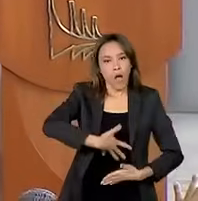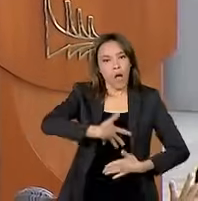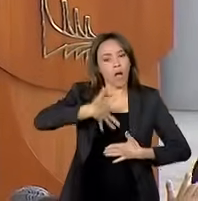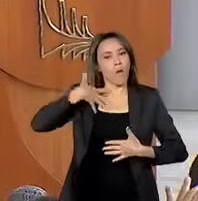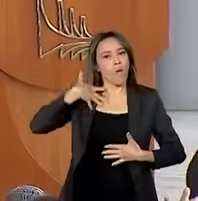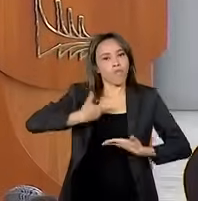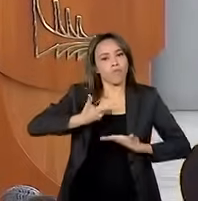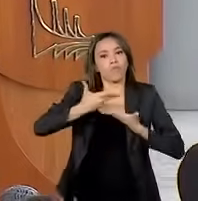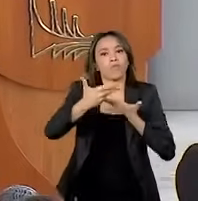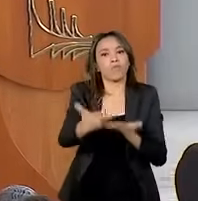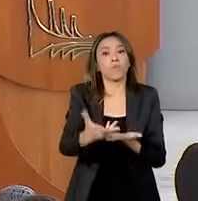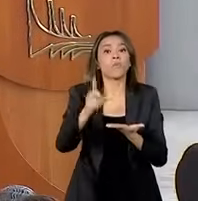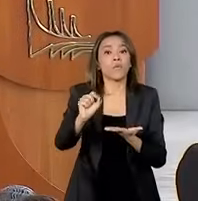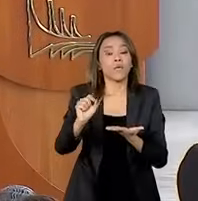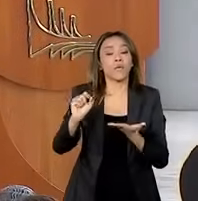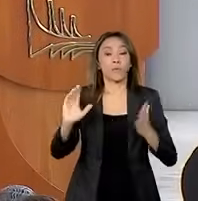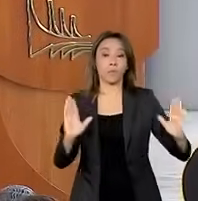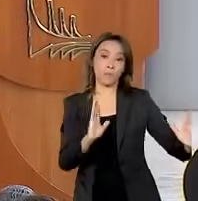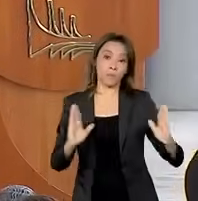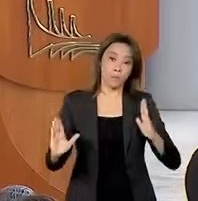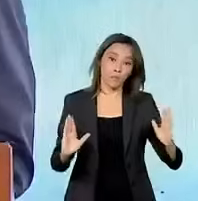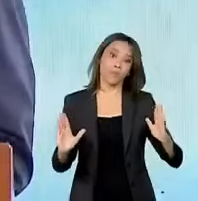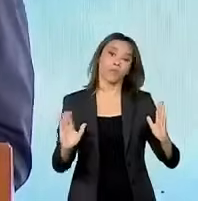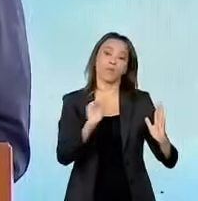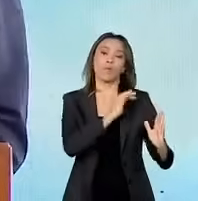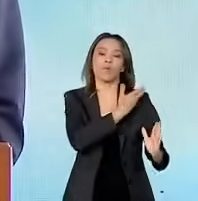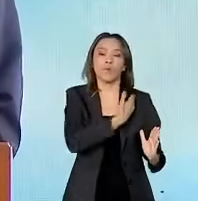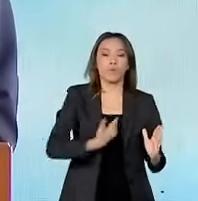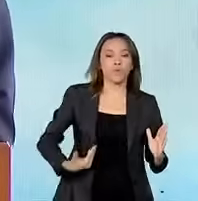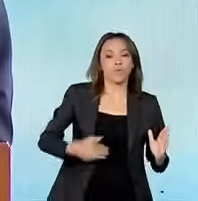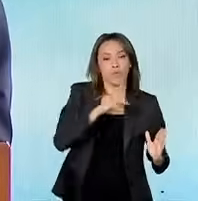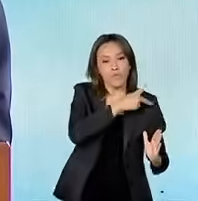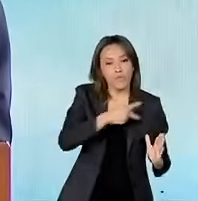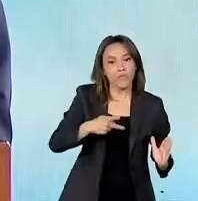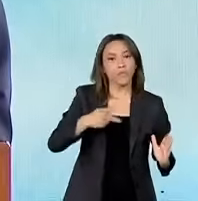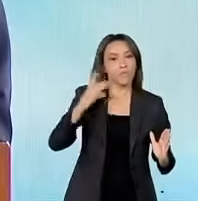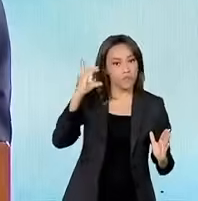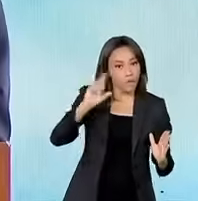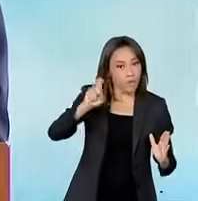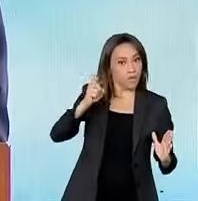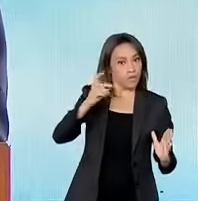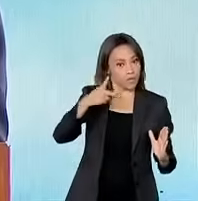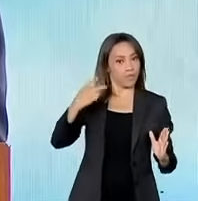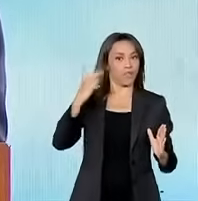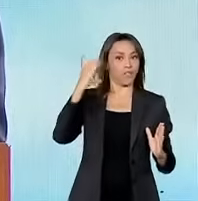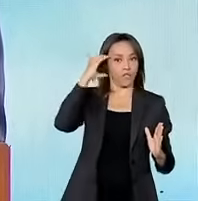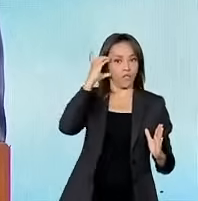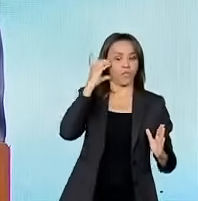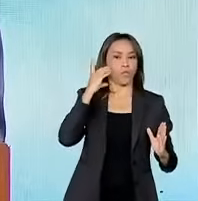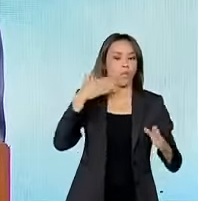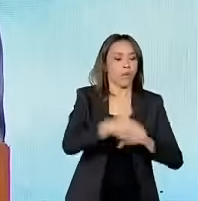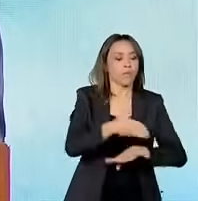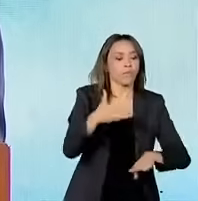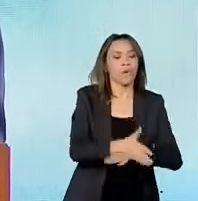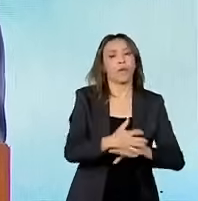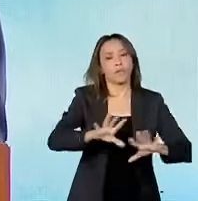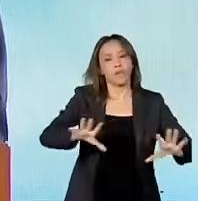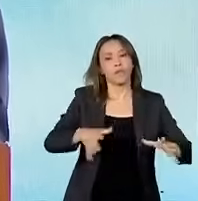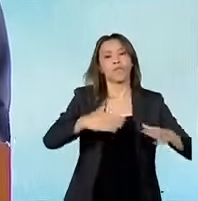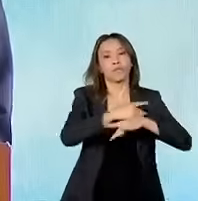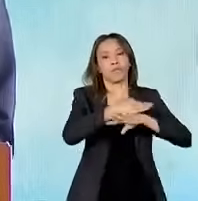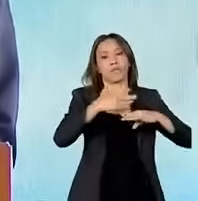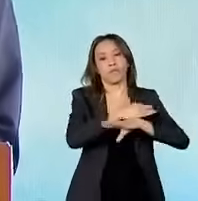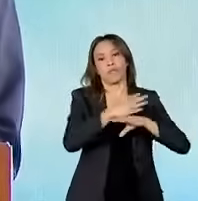durante o governo da presidente Dilma, fazer parte do Conselho das Cidades. Foi ali que eu conheci a força,